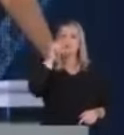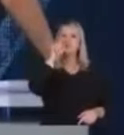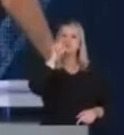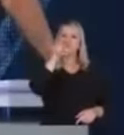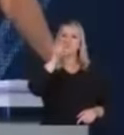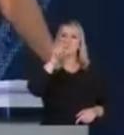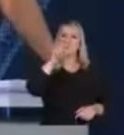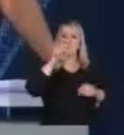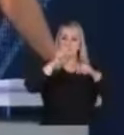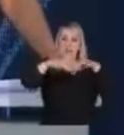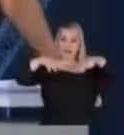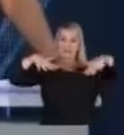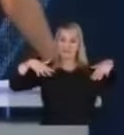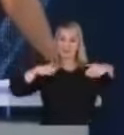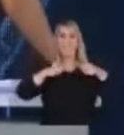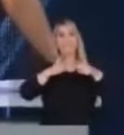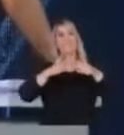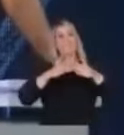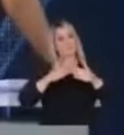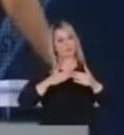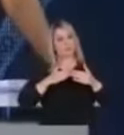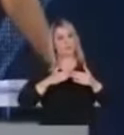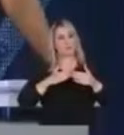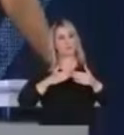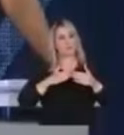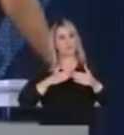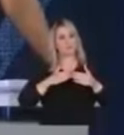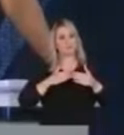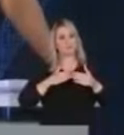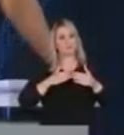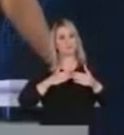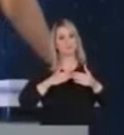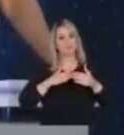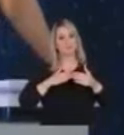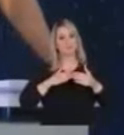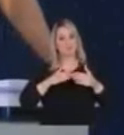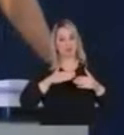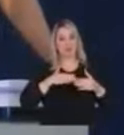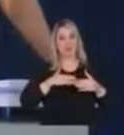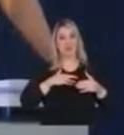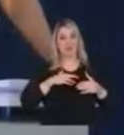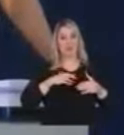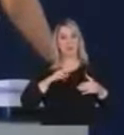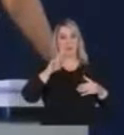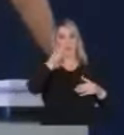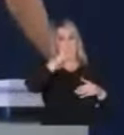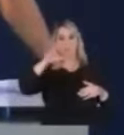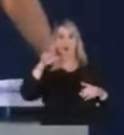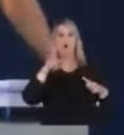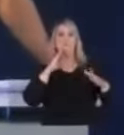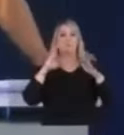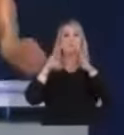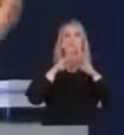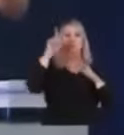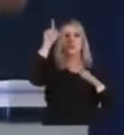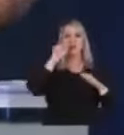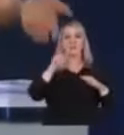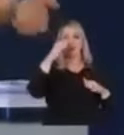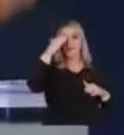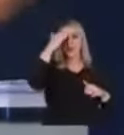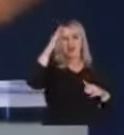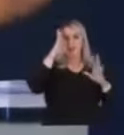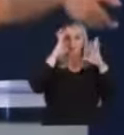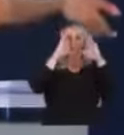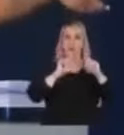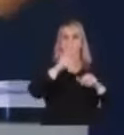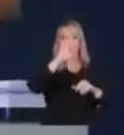vocês a plateia por favor em nome da Rede TV do Wall do Facebook agradecemos aos